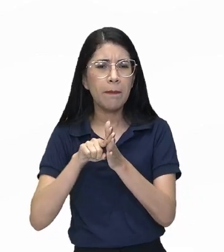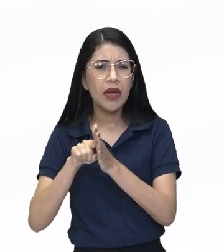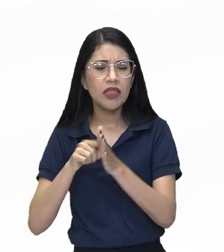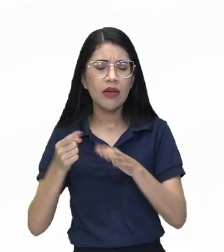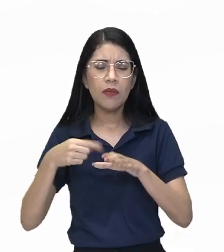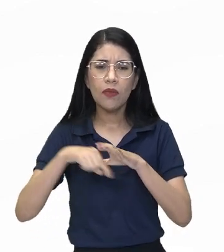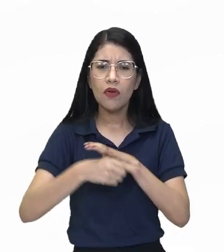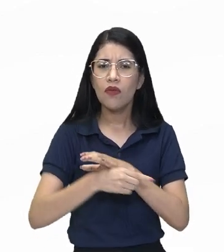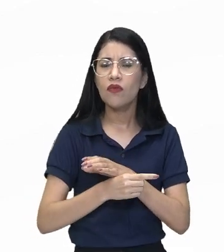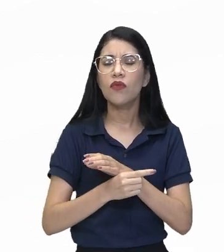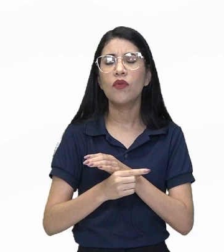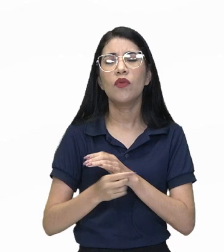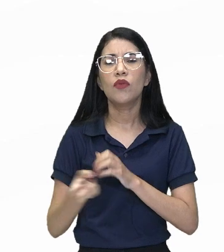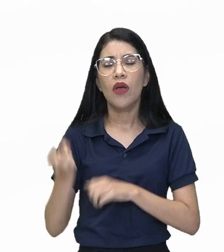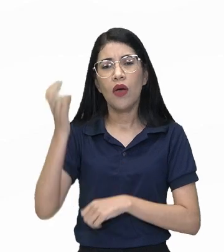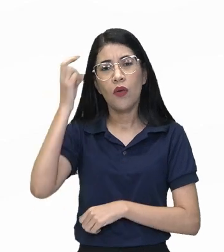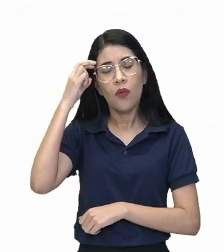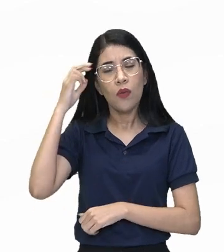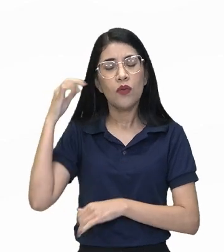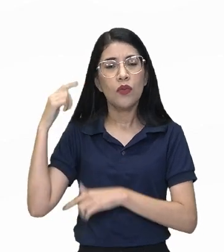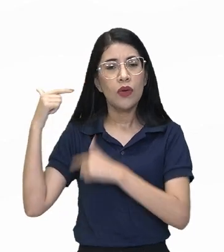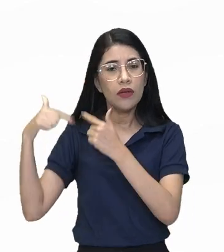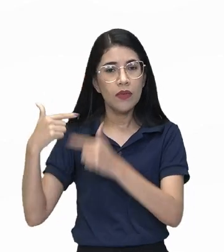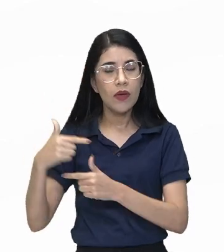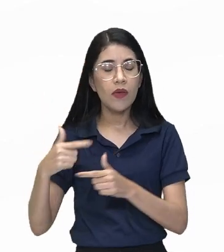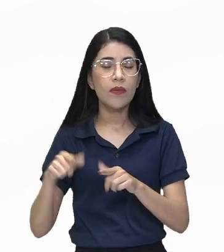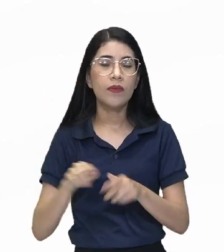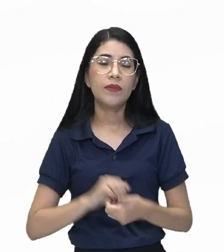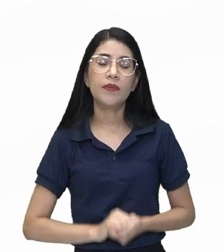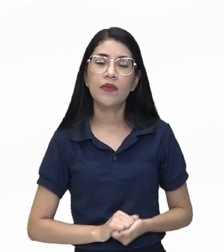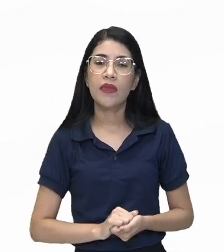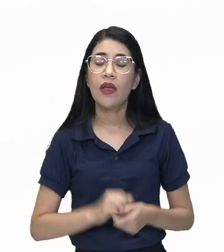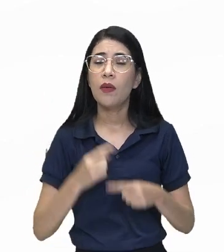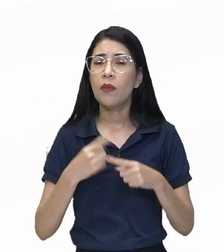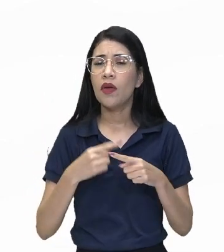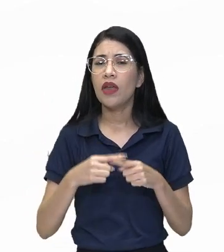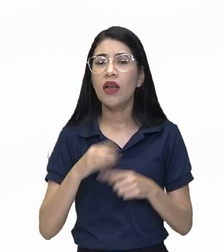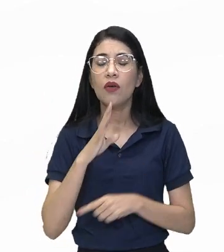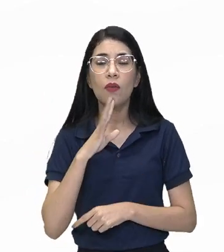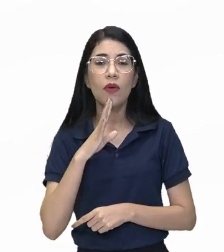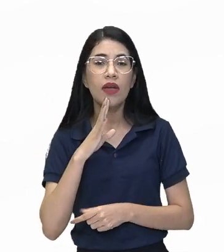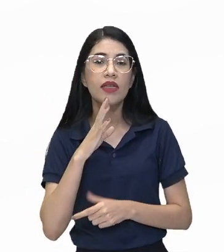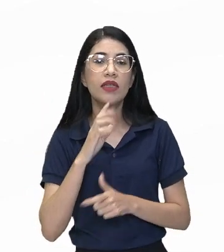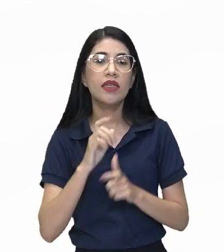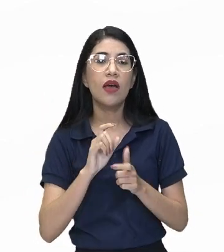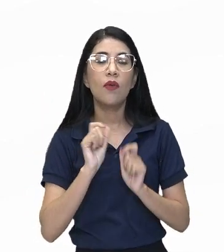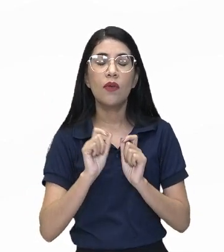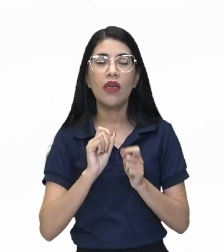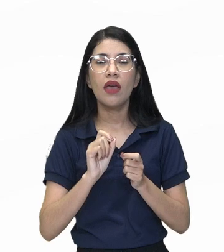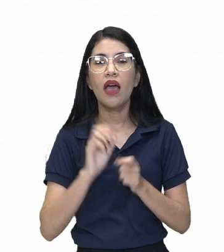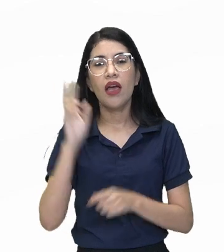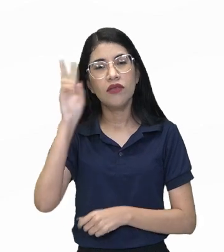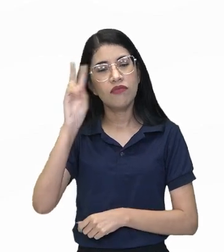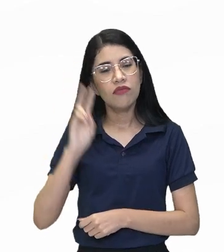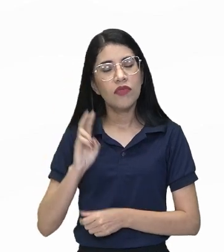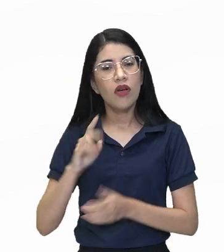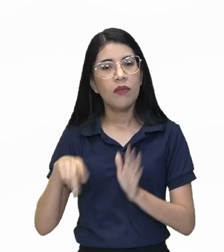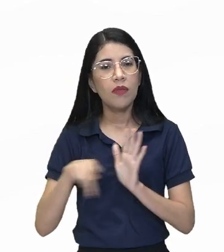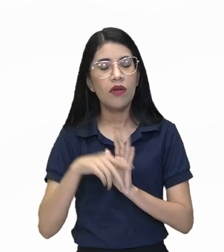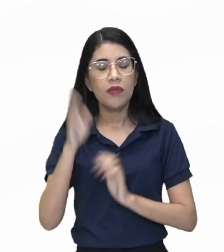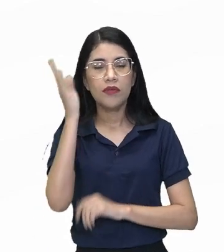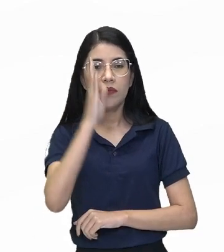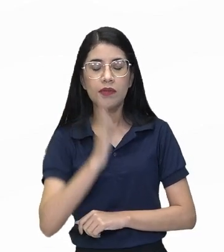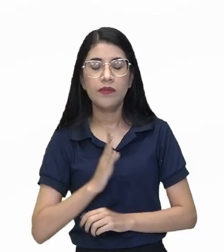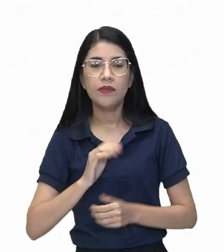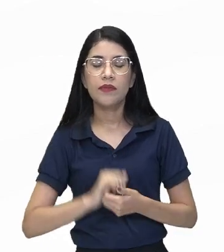cultura popular, das tradições orais, porque assim ele ia conhecendo muito da história da população brasileira.